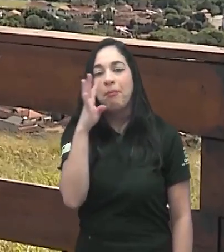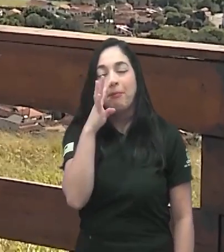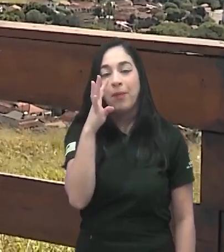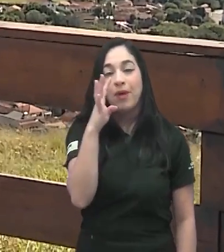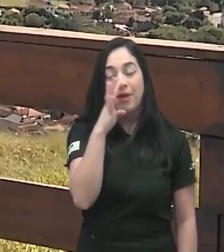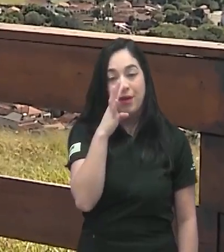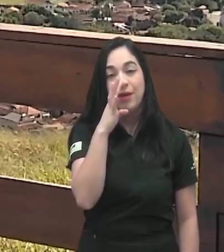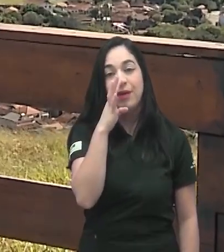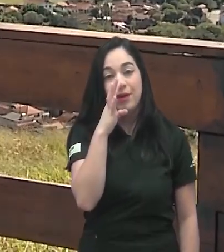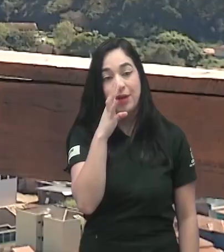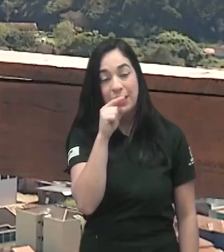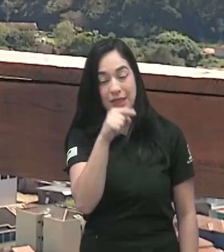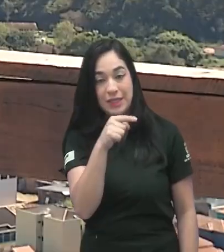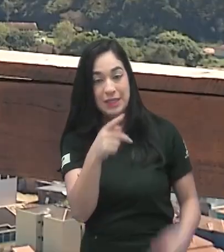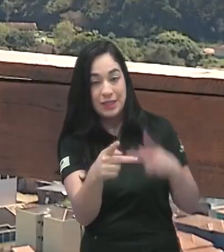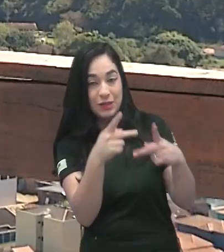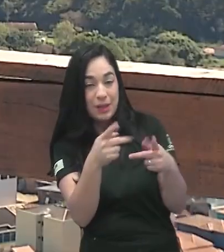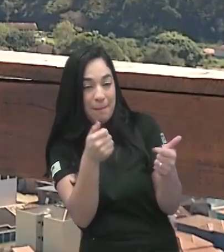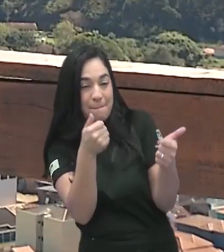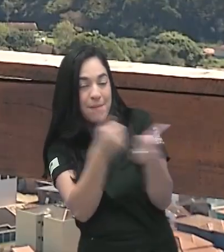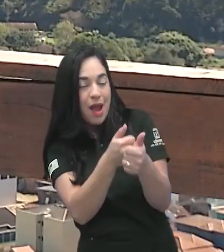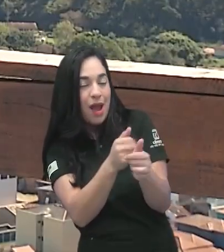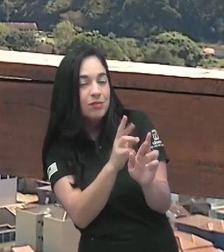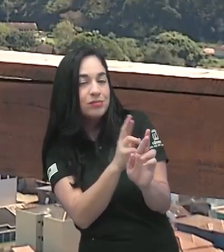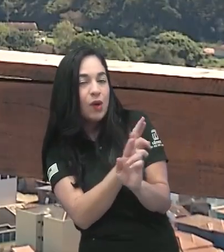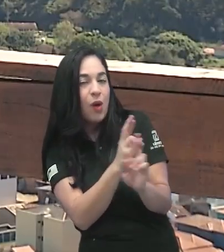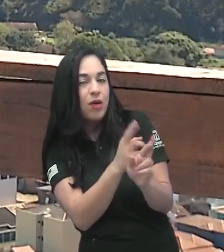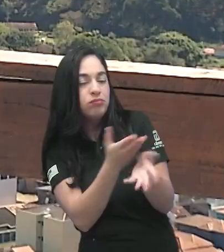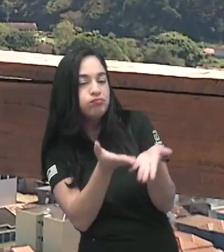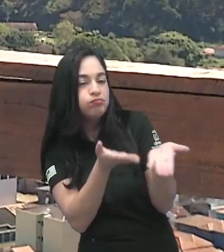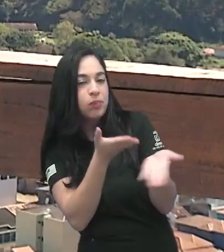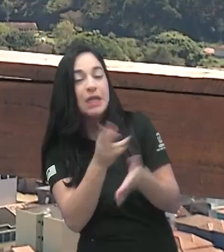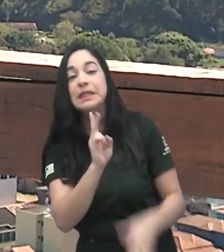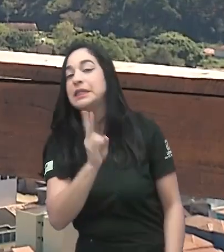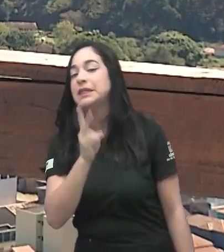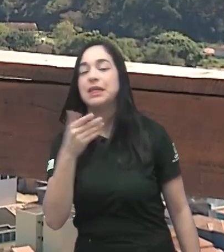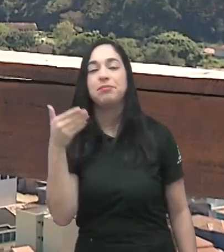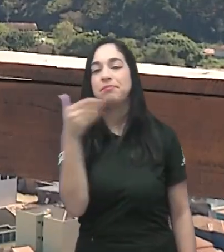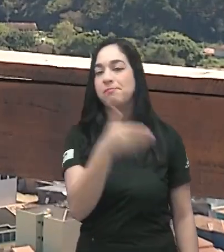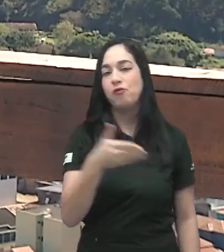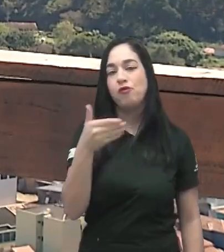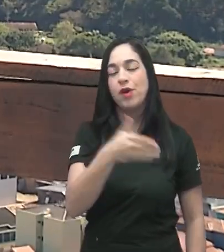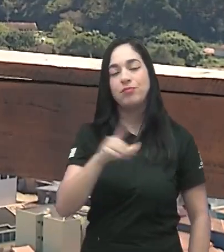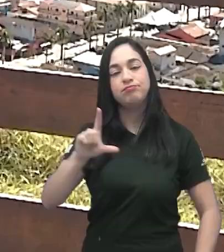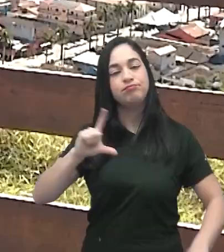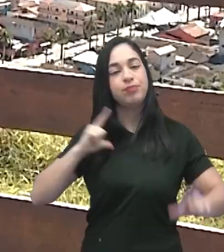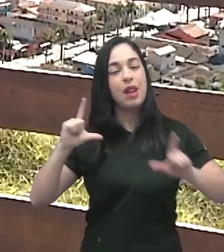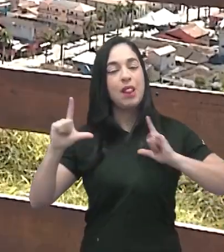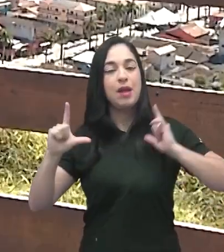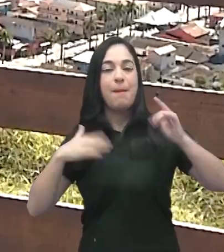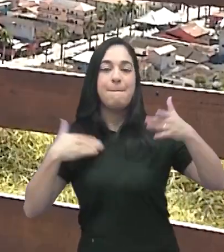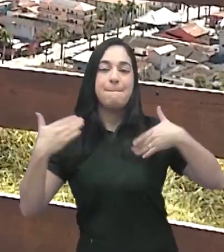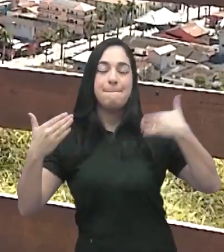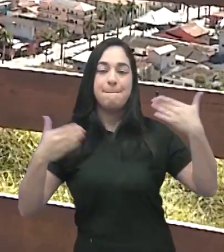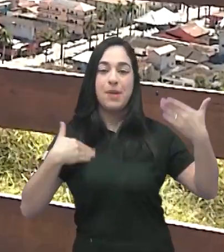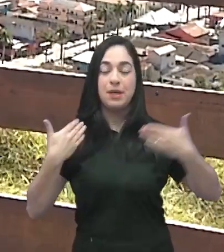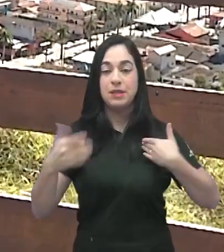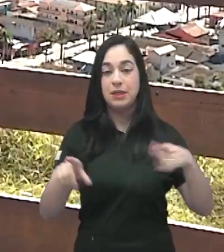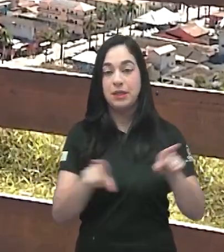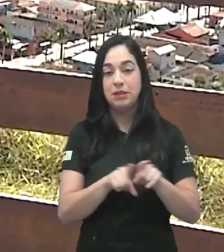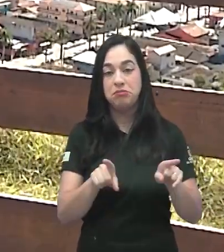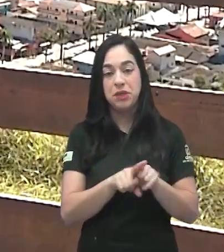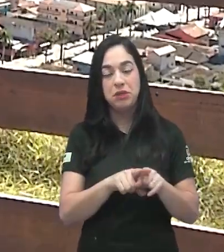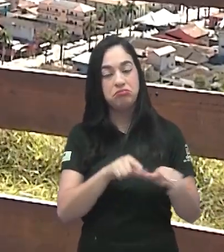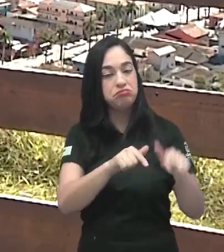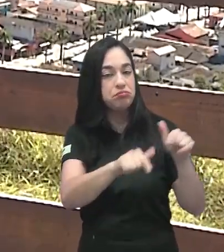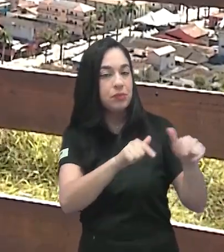e mantém uma relação próxima com São José dos Campos, destino frequente para o lazer e as